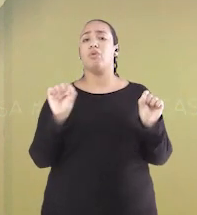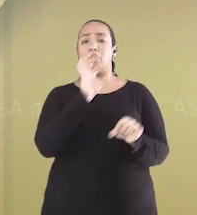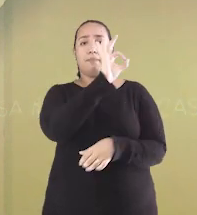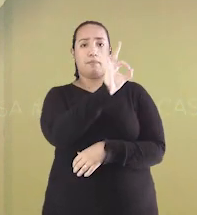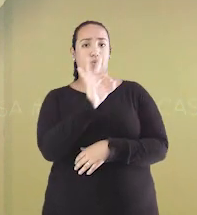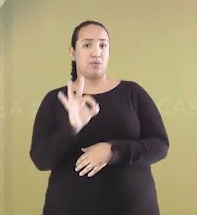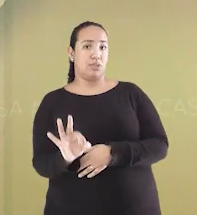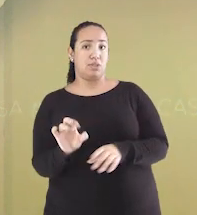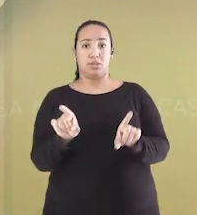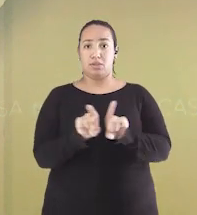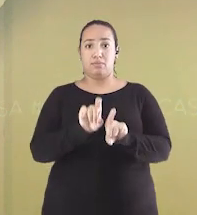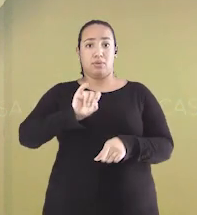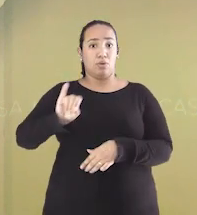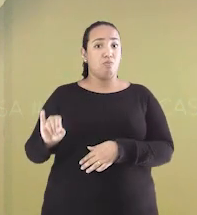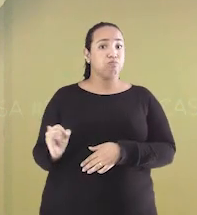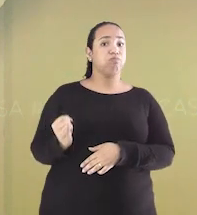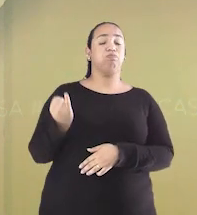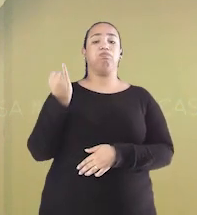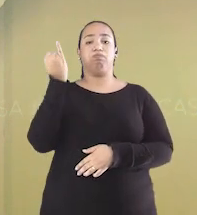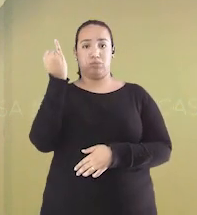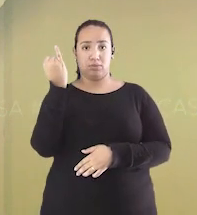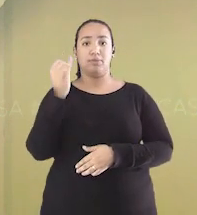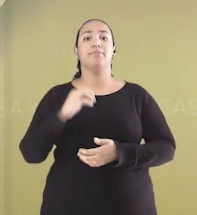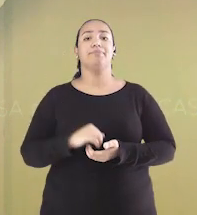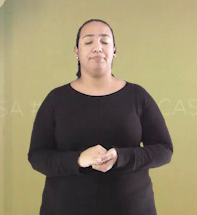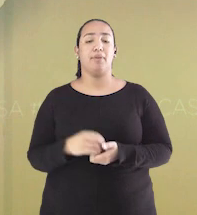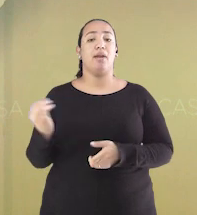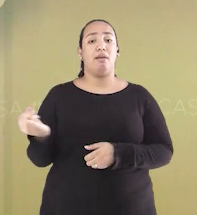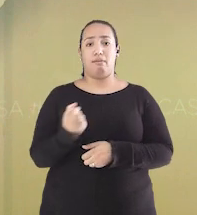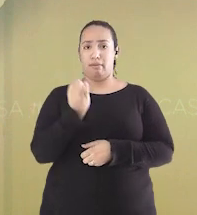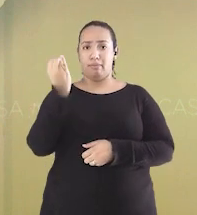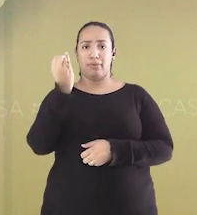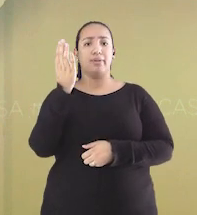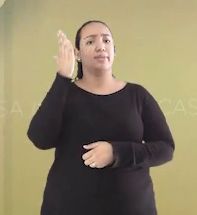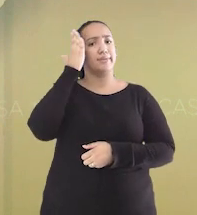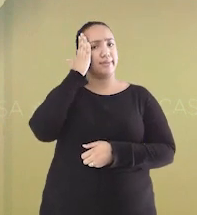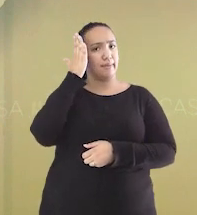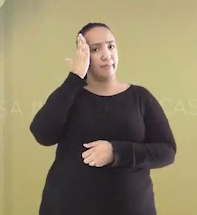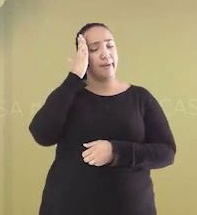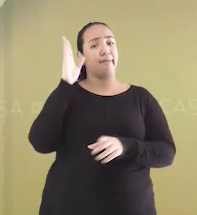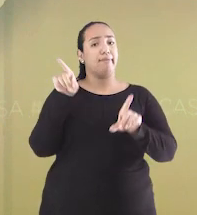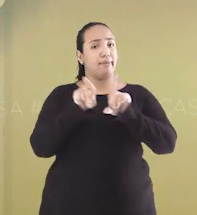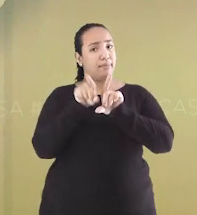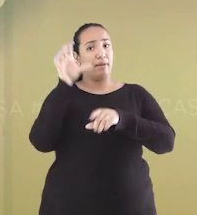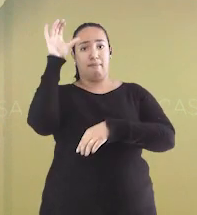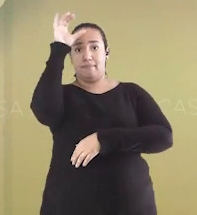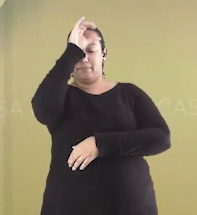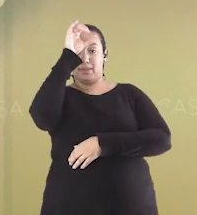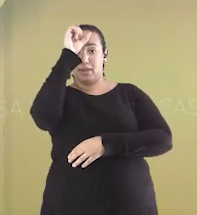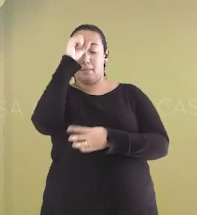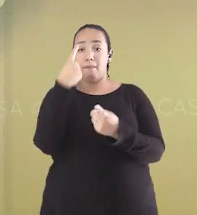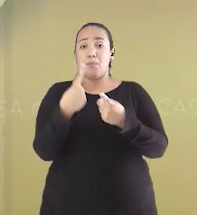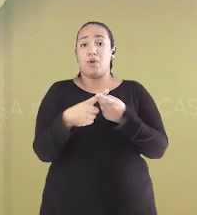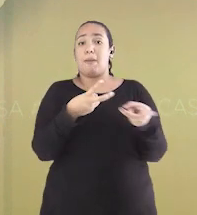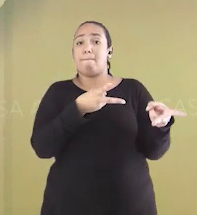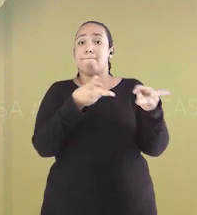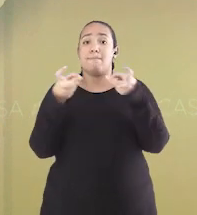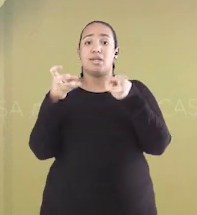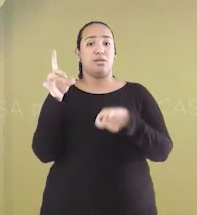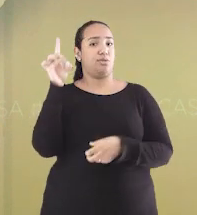porcentagem e juros. E é muito importante conhecer sobre eles, já que eles aparecem muito em nosso